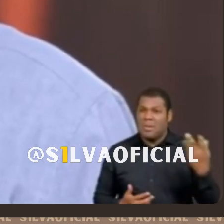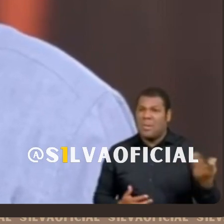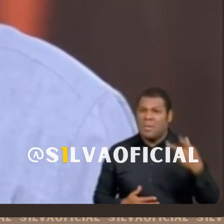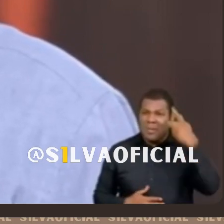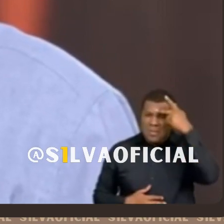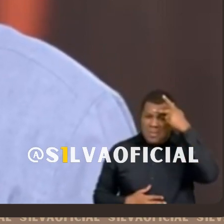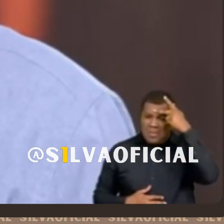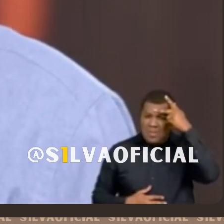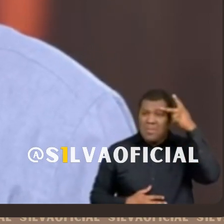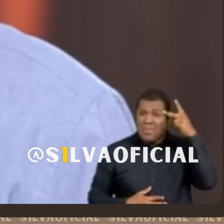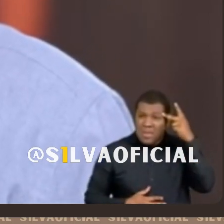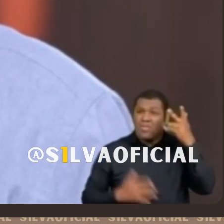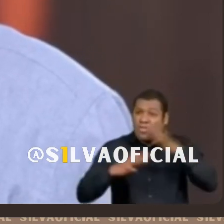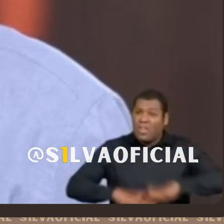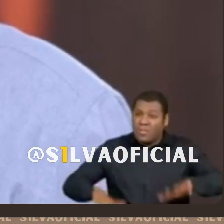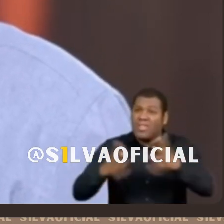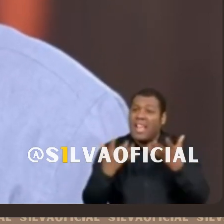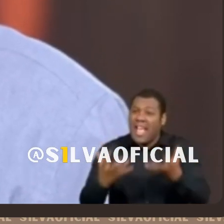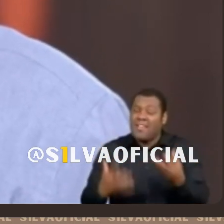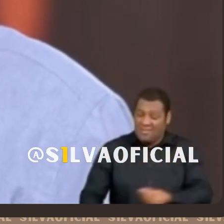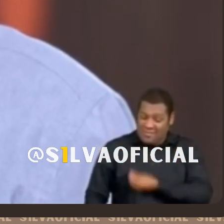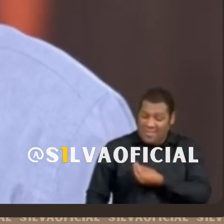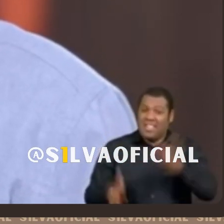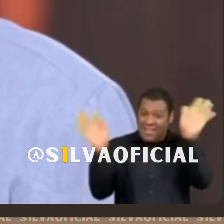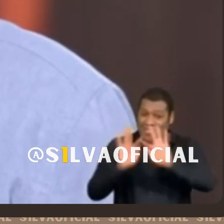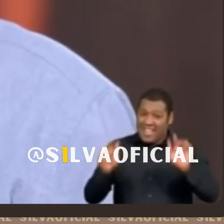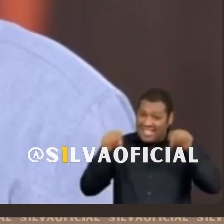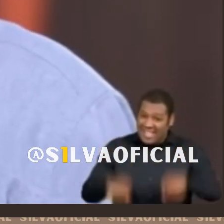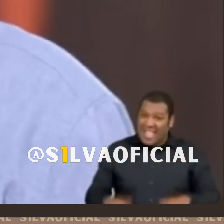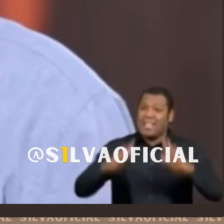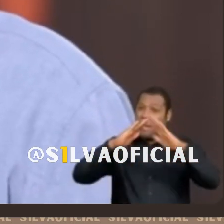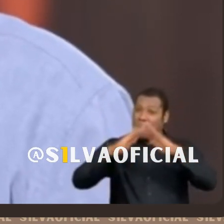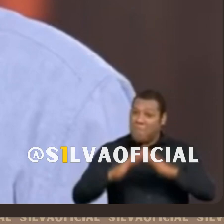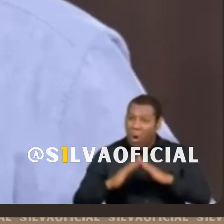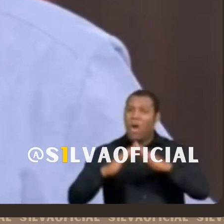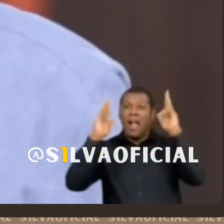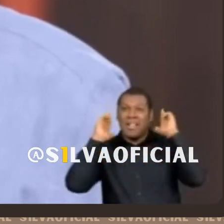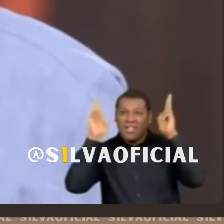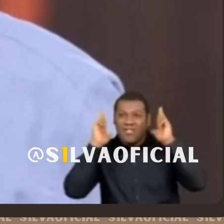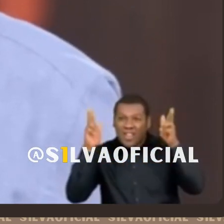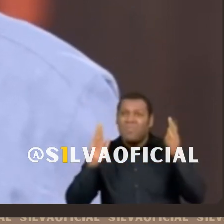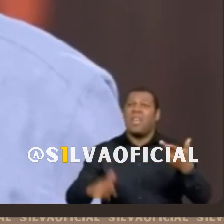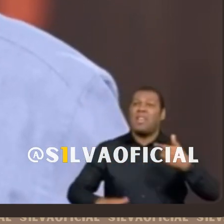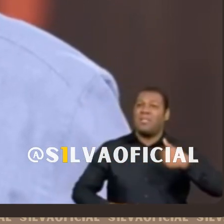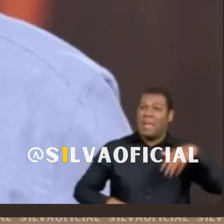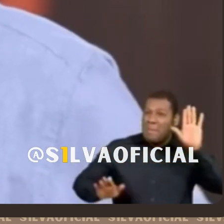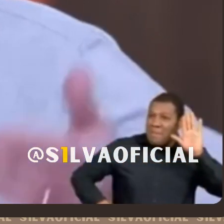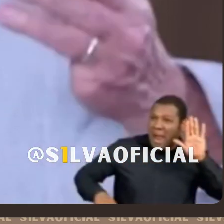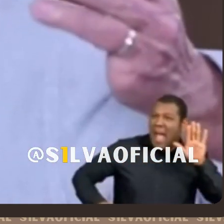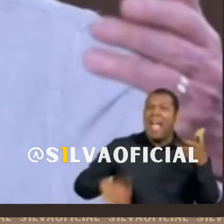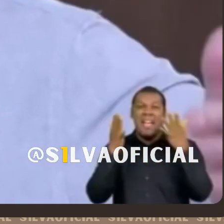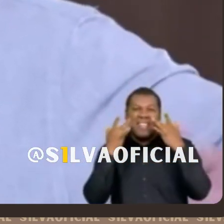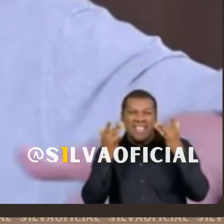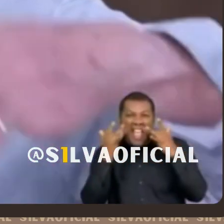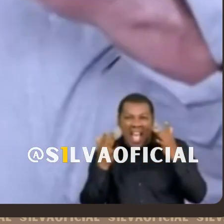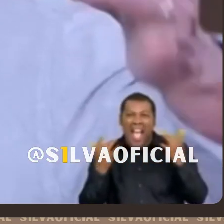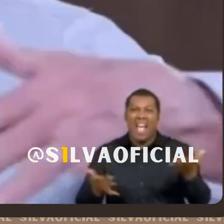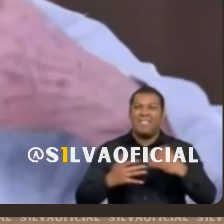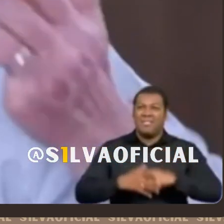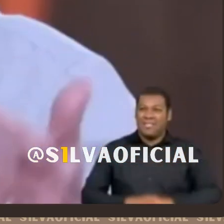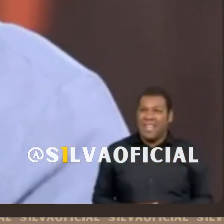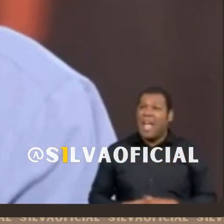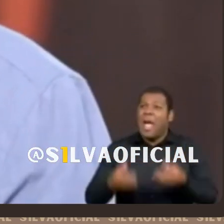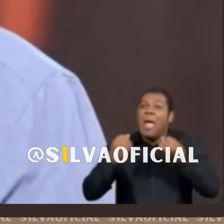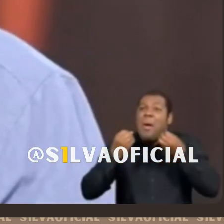quer se divertir, quer brincar, quer ir na praia, quer ir no teatro. A gente quer fazer tudo de bom aqui. Quando a gente morrer, a gente